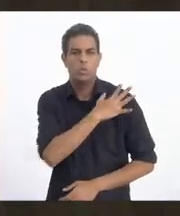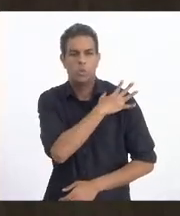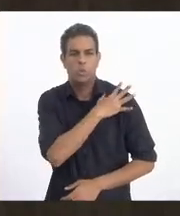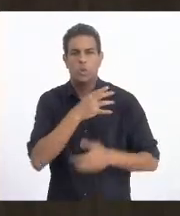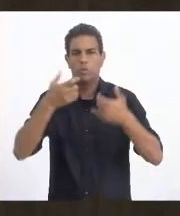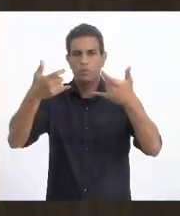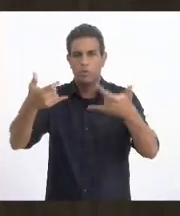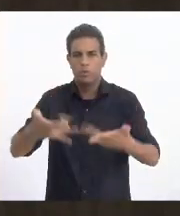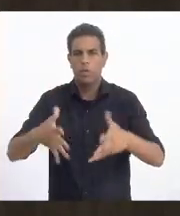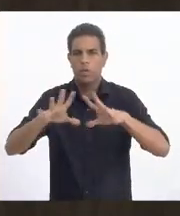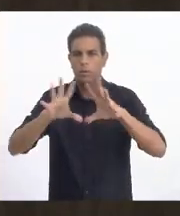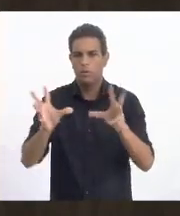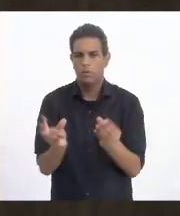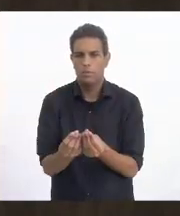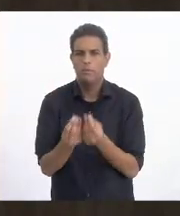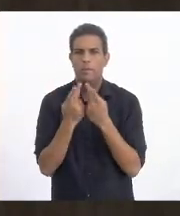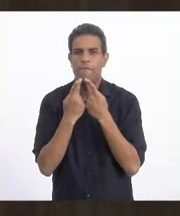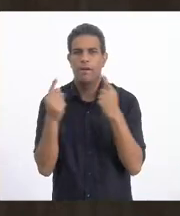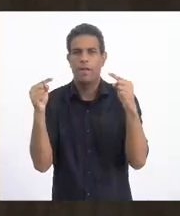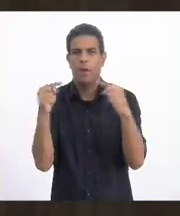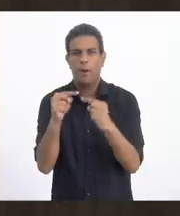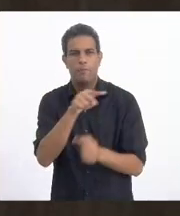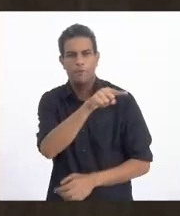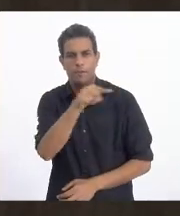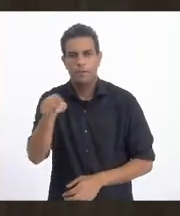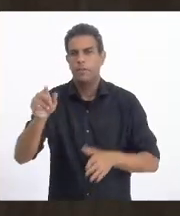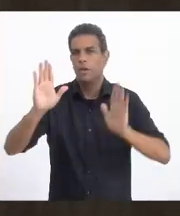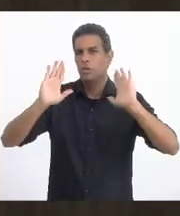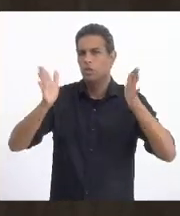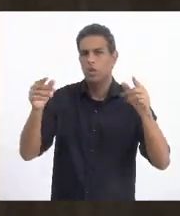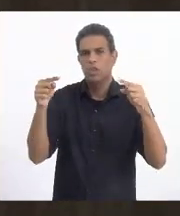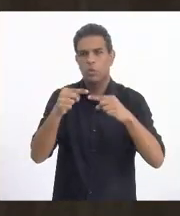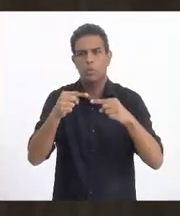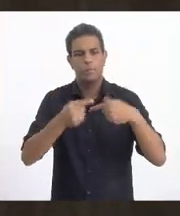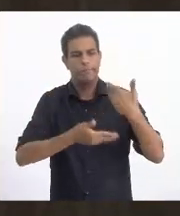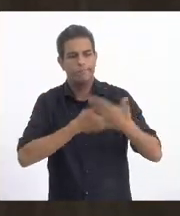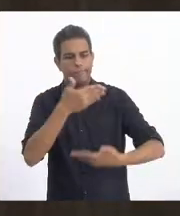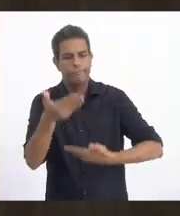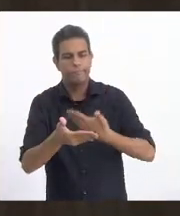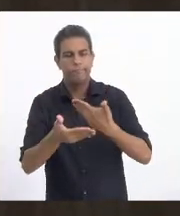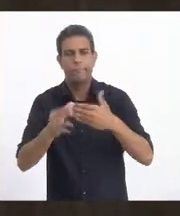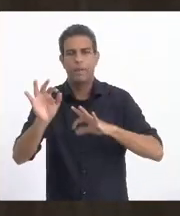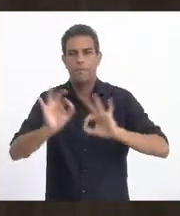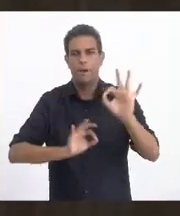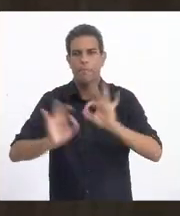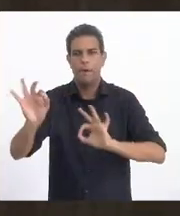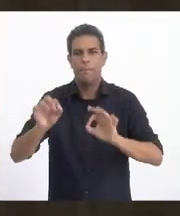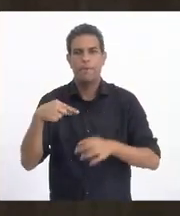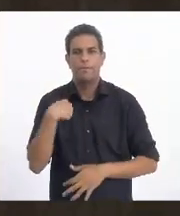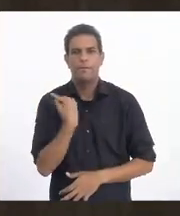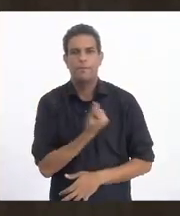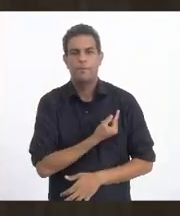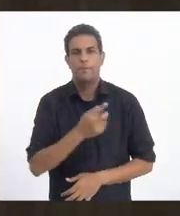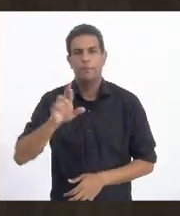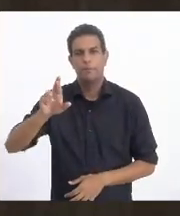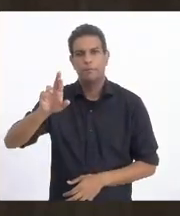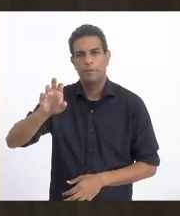sobre a paridade, dizer o seguinte, aqueles que, se passar esse plano e nós da reserva não